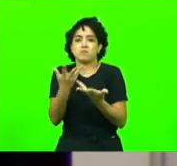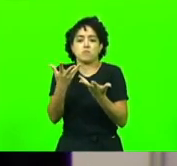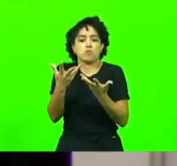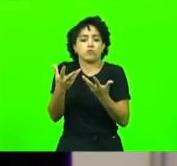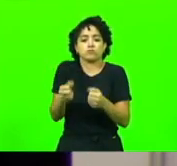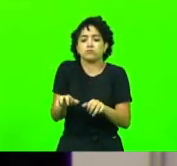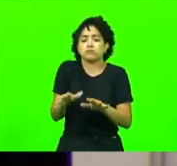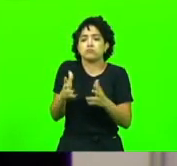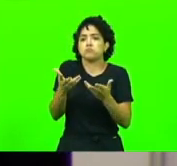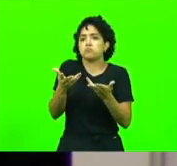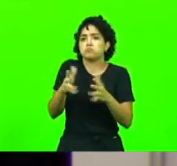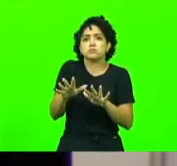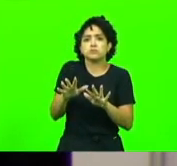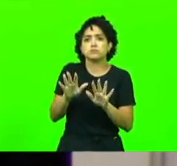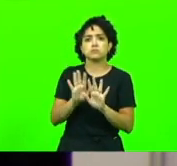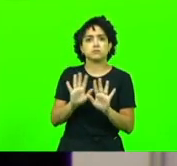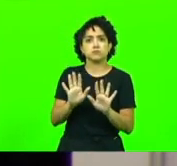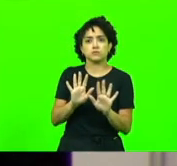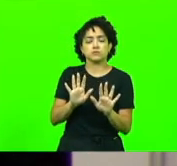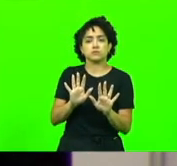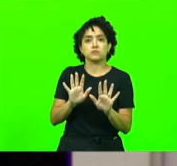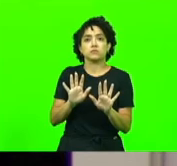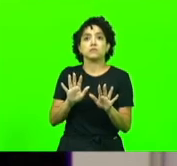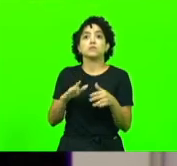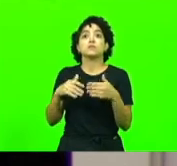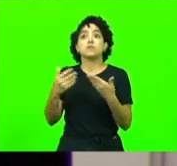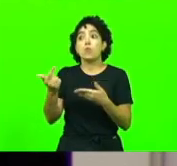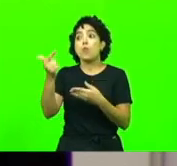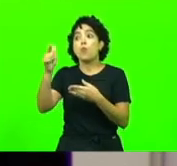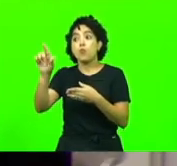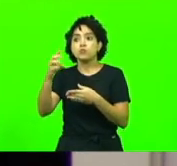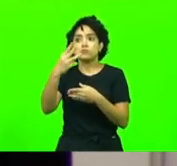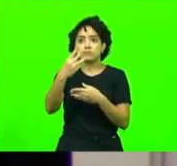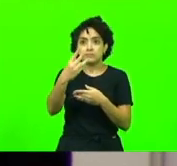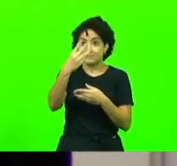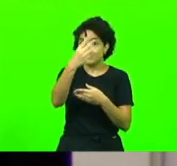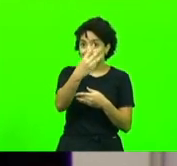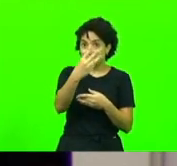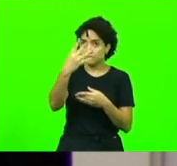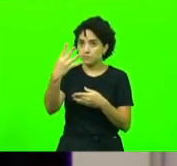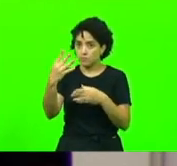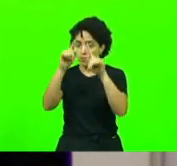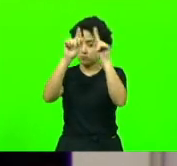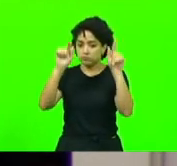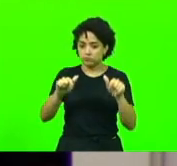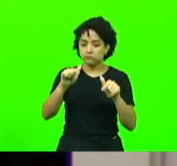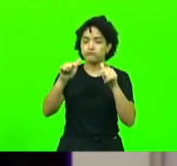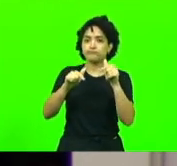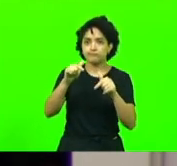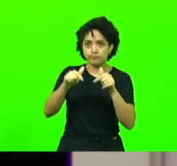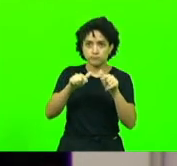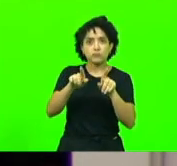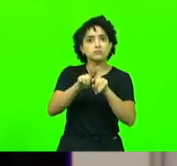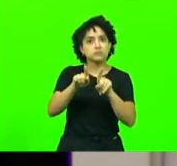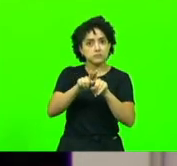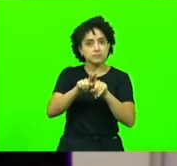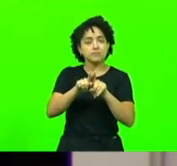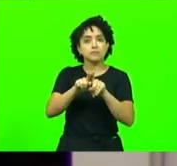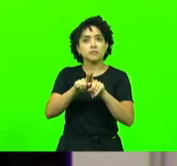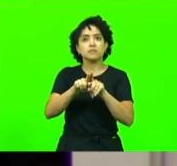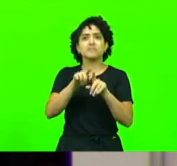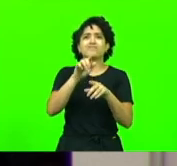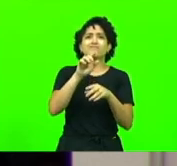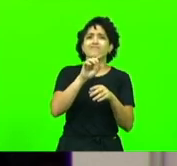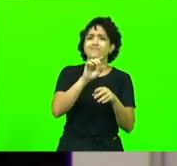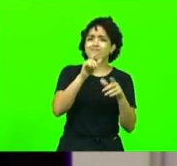como eu, ele falando, outros 34 servidores. E esse caso se repete em